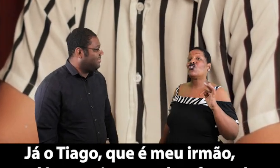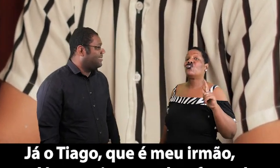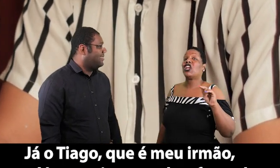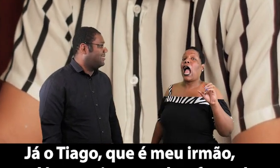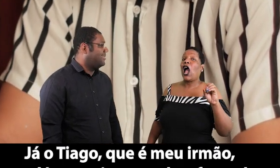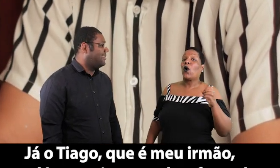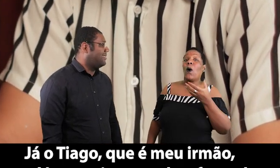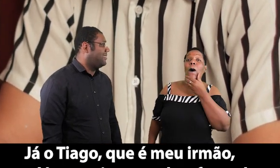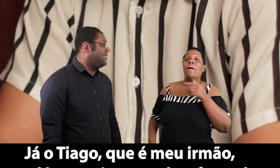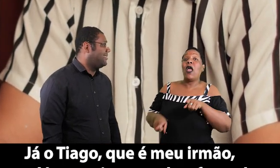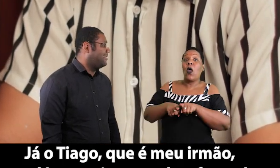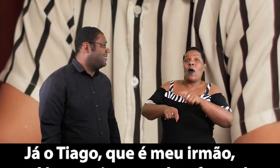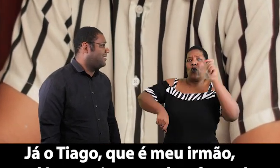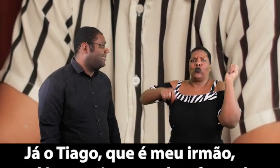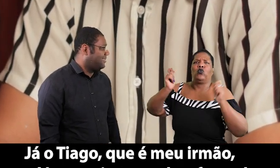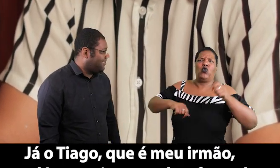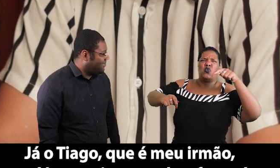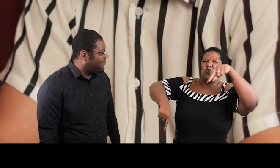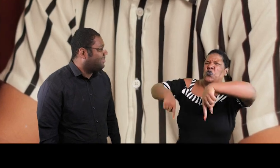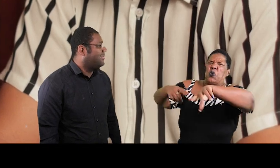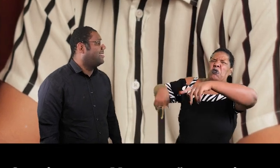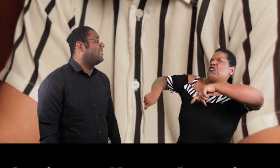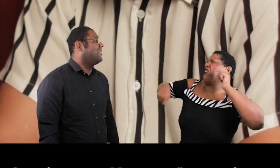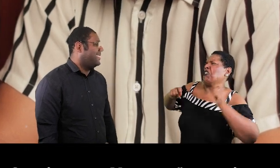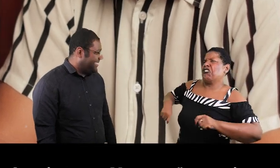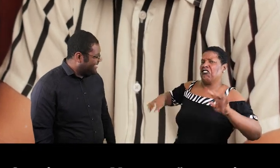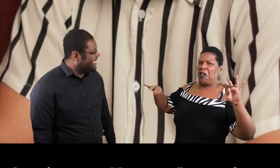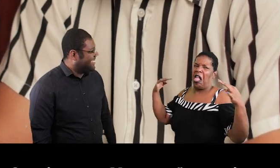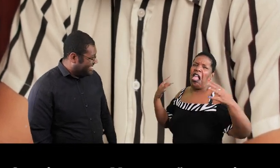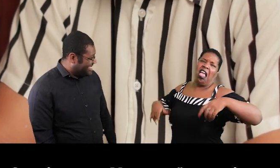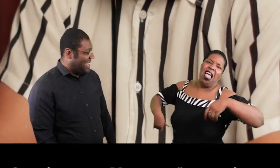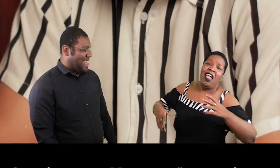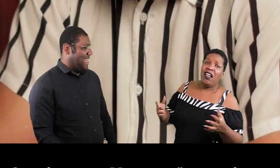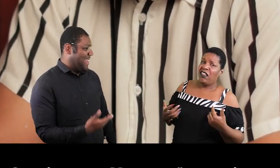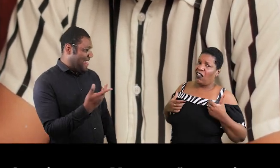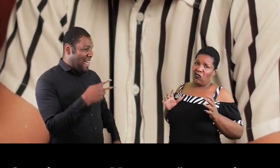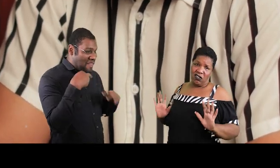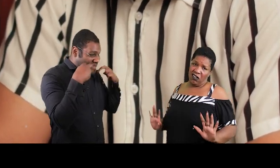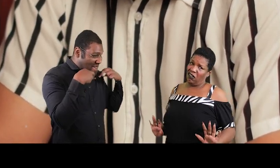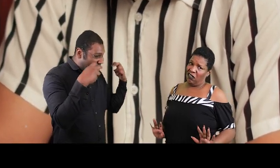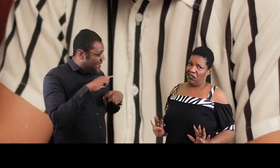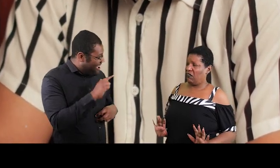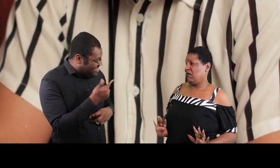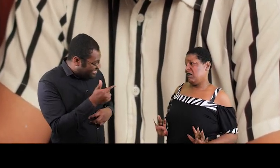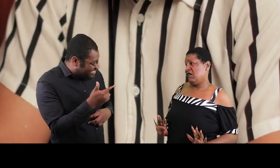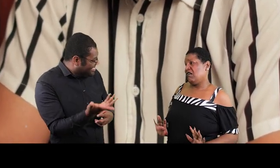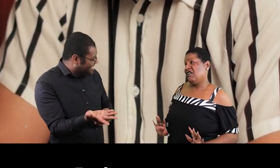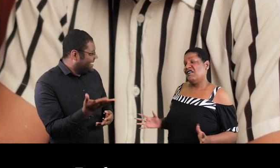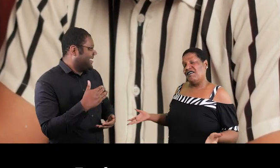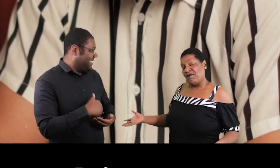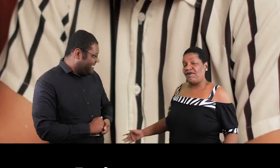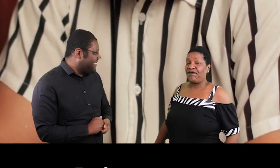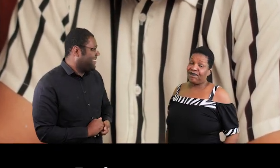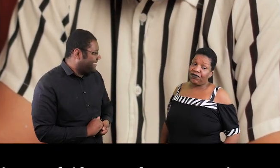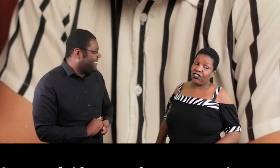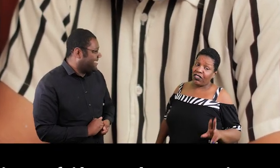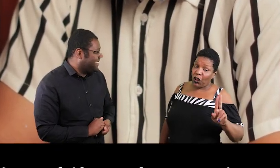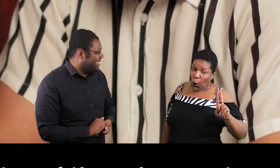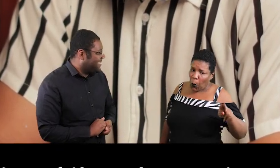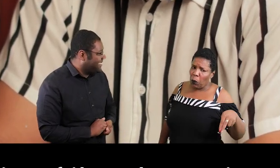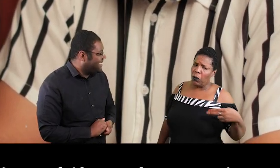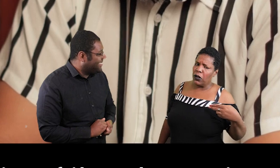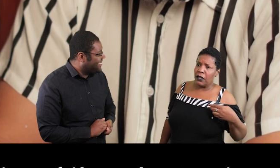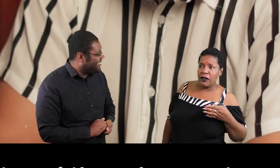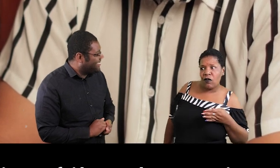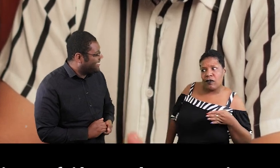irmão, ficava lá no meio tocando e fazendo queria Thiago tocar. é mais soltão. E eu não queria. E acho que por isso eu